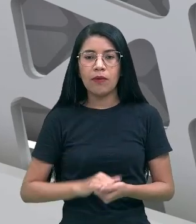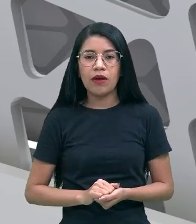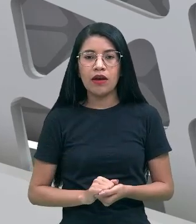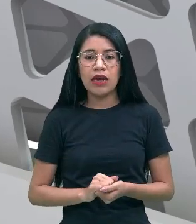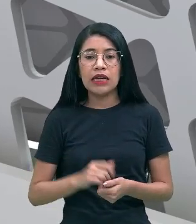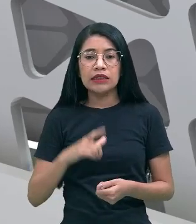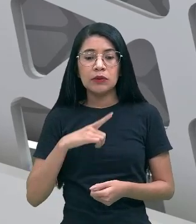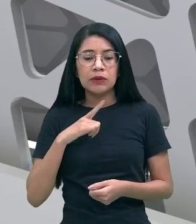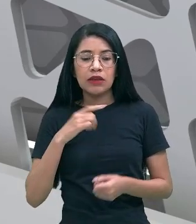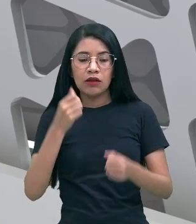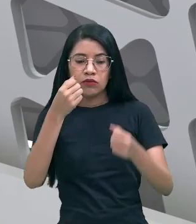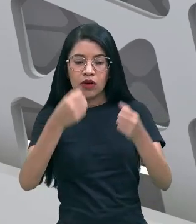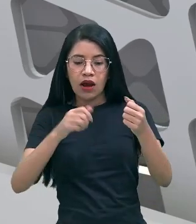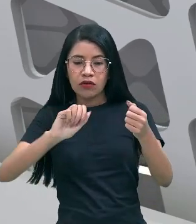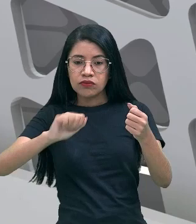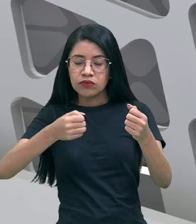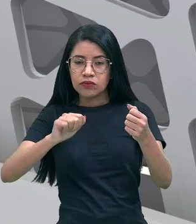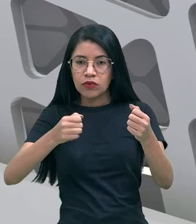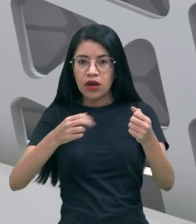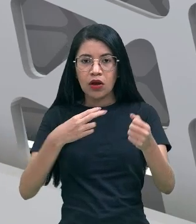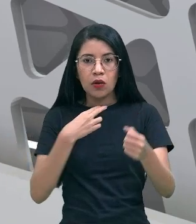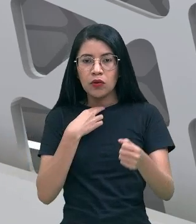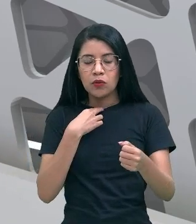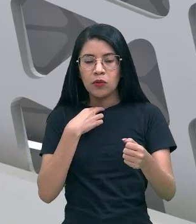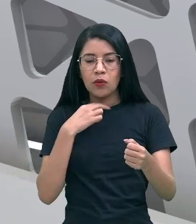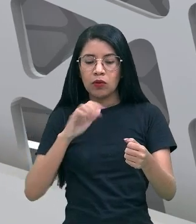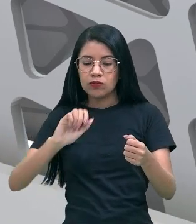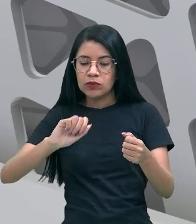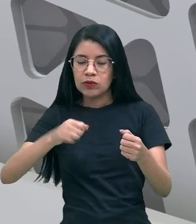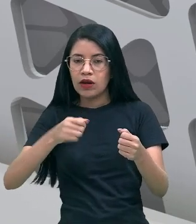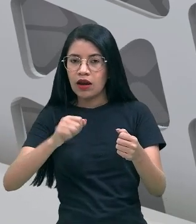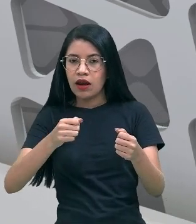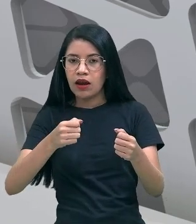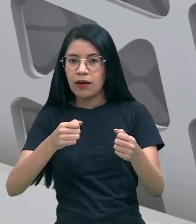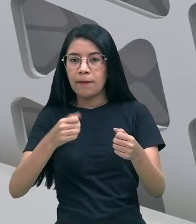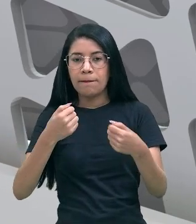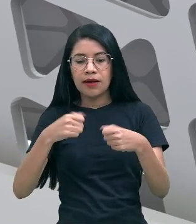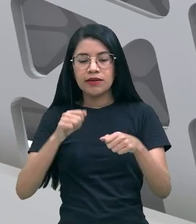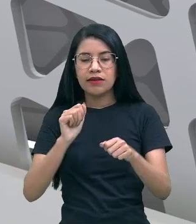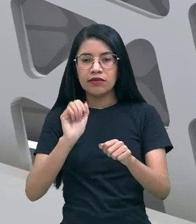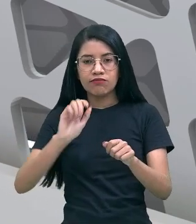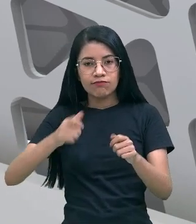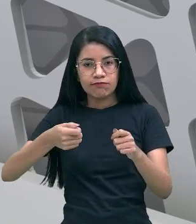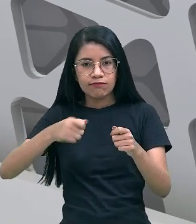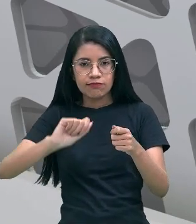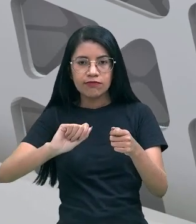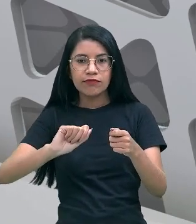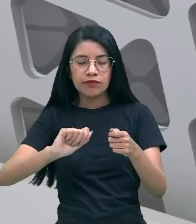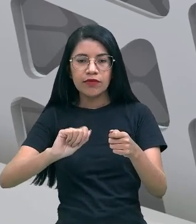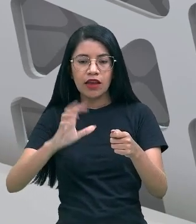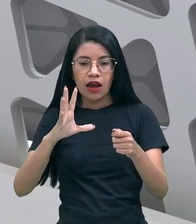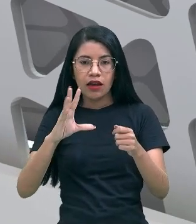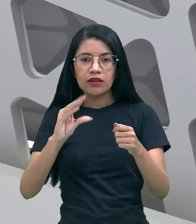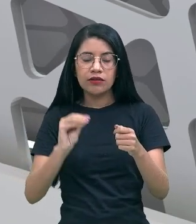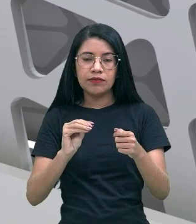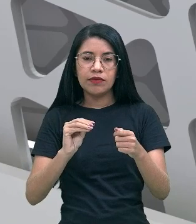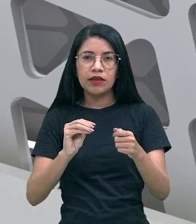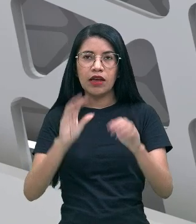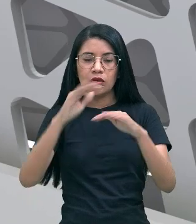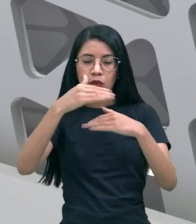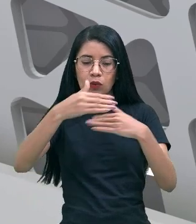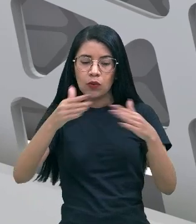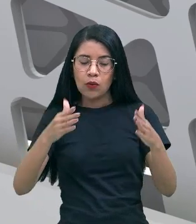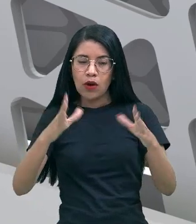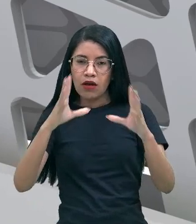motor ligado, você não pode deixar o motor ligado, tá? E no ambiente fechado,